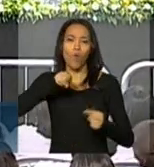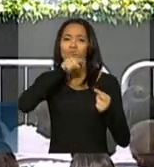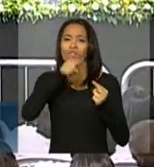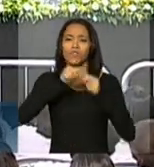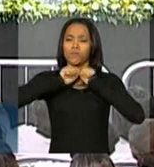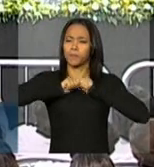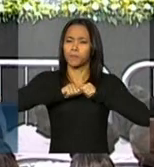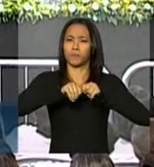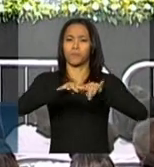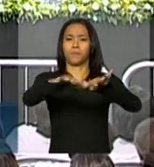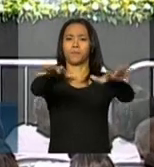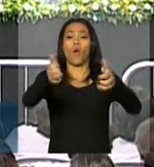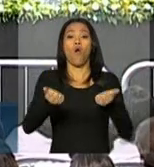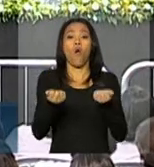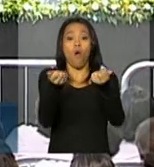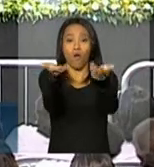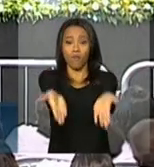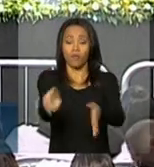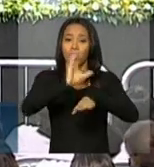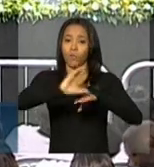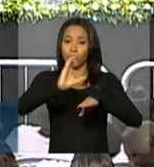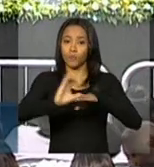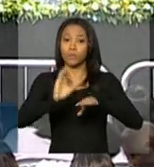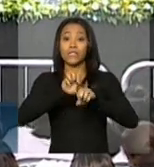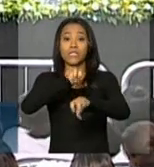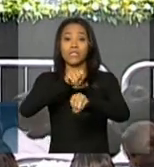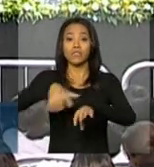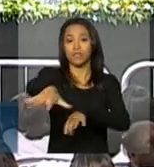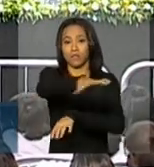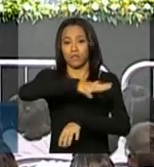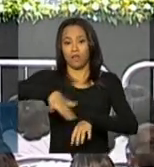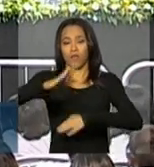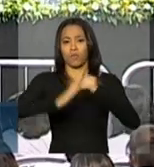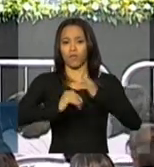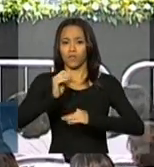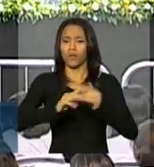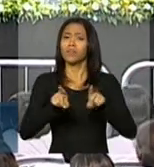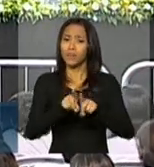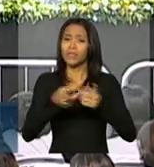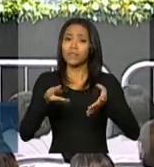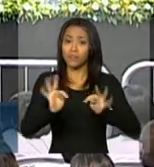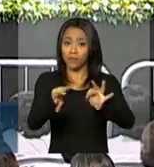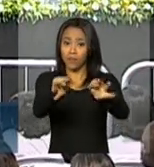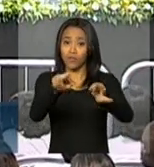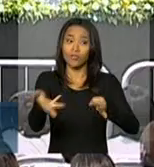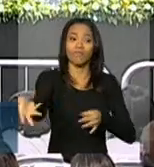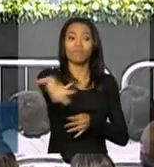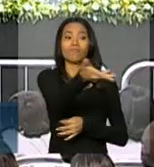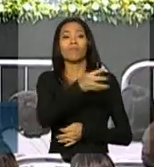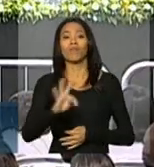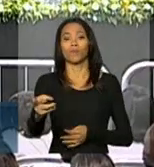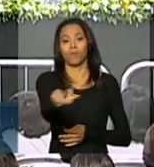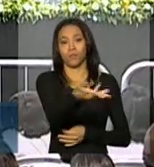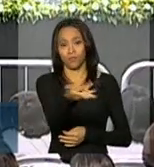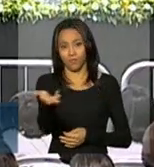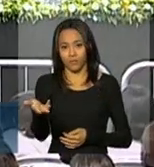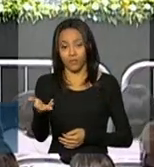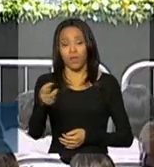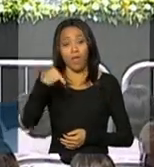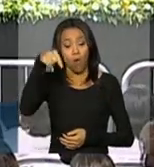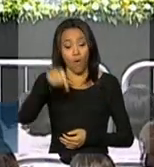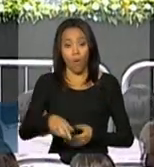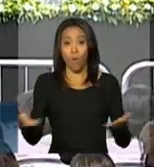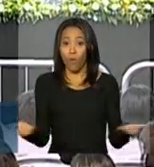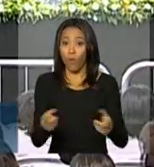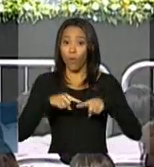democratizar a oferta de cursos de educação profissional e tecnológica para a população brasileira. Esta